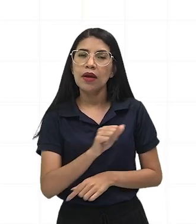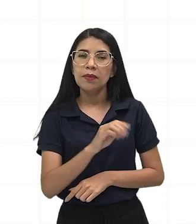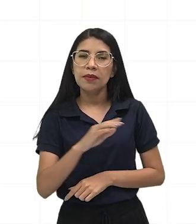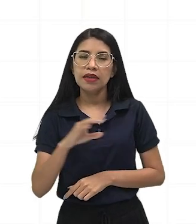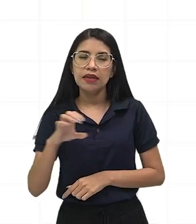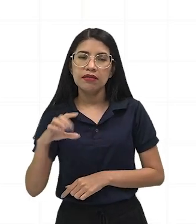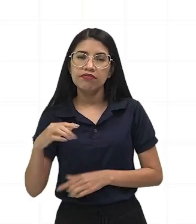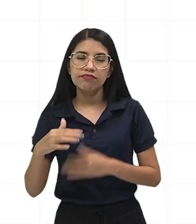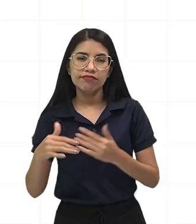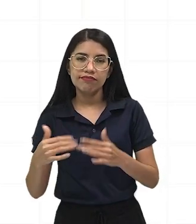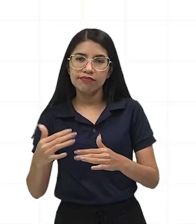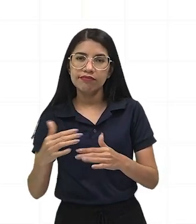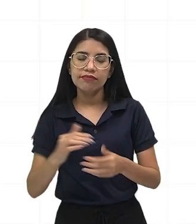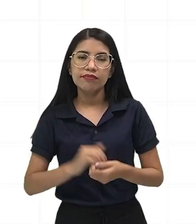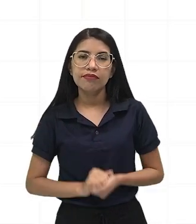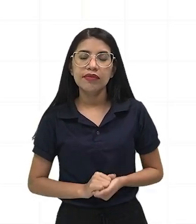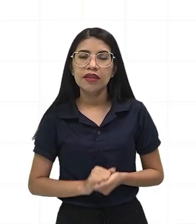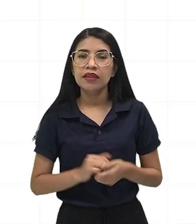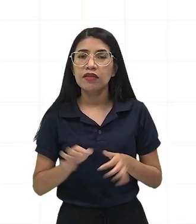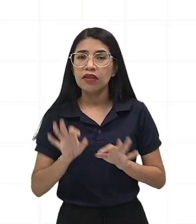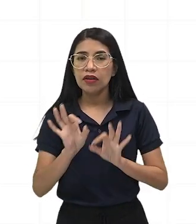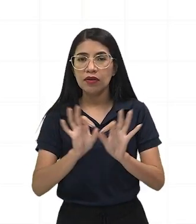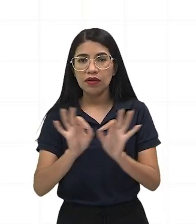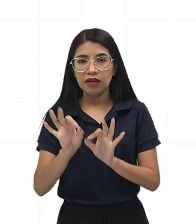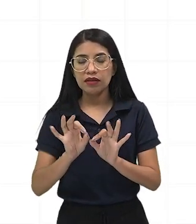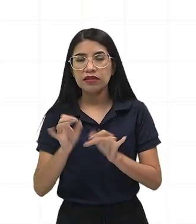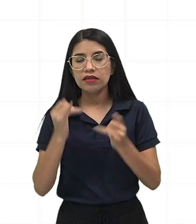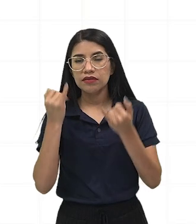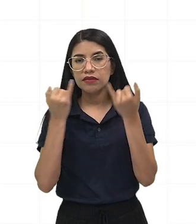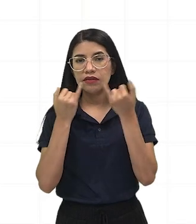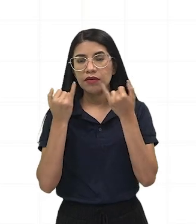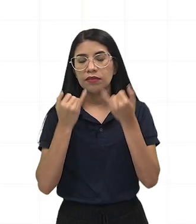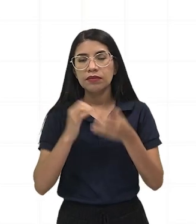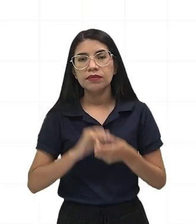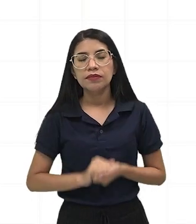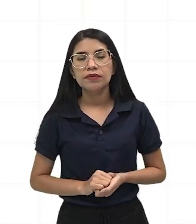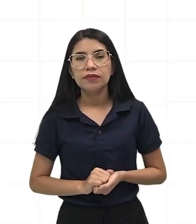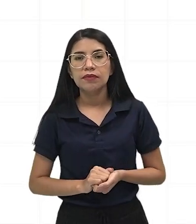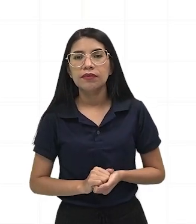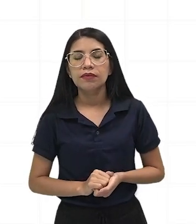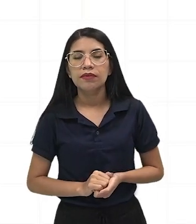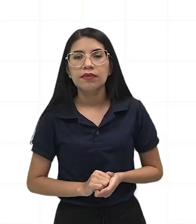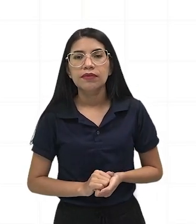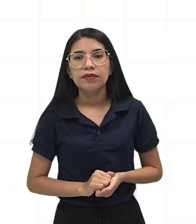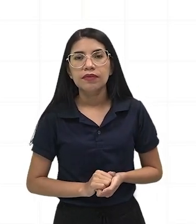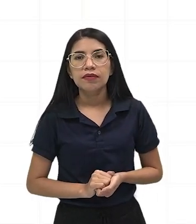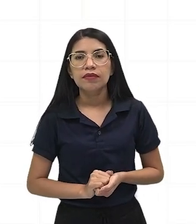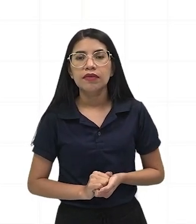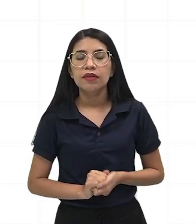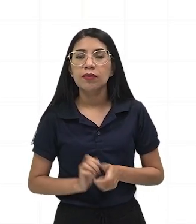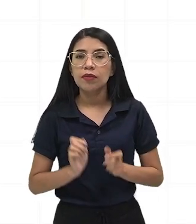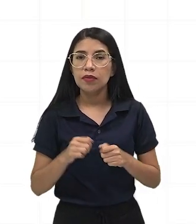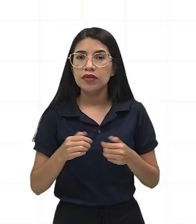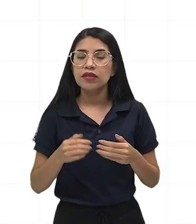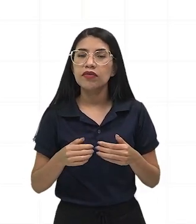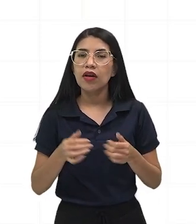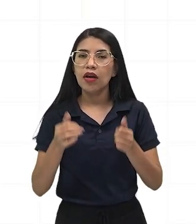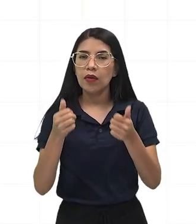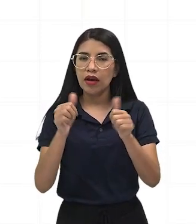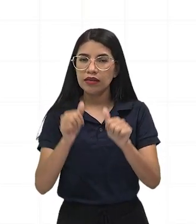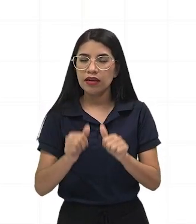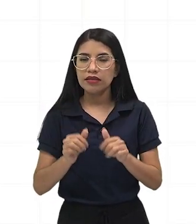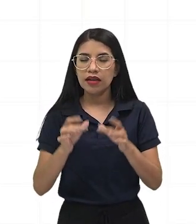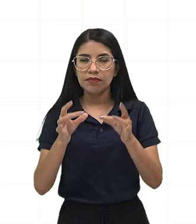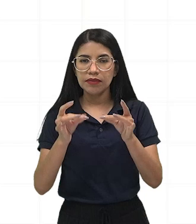vai. Você vai tratando. Nesse caso, pessoal, para você dar continuidade e entendimento